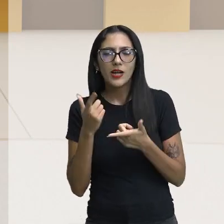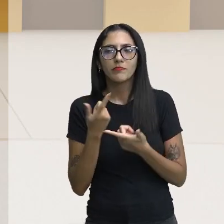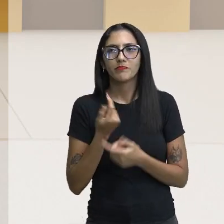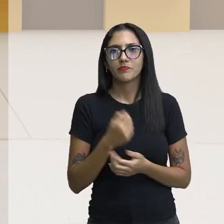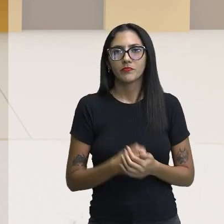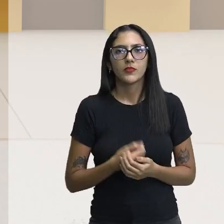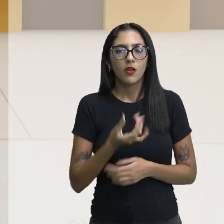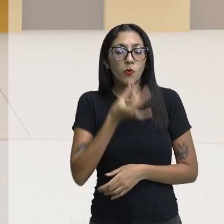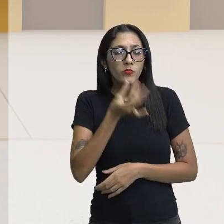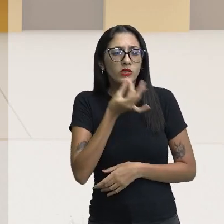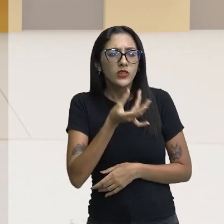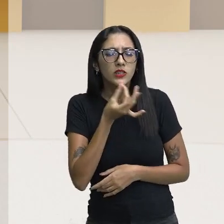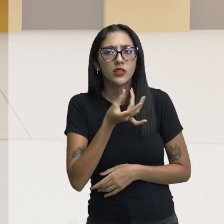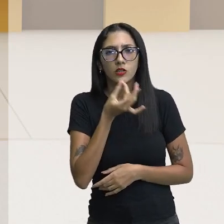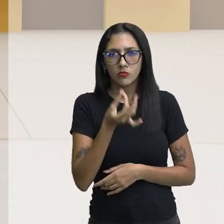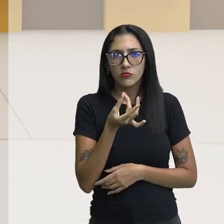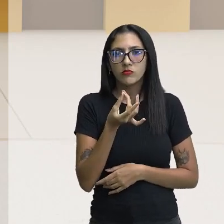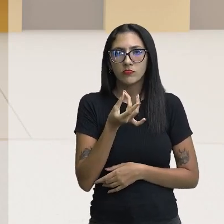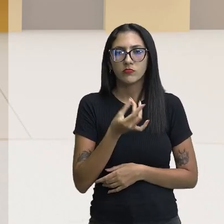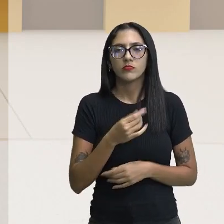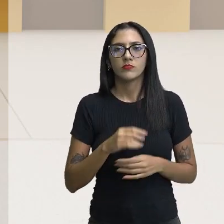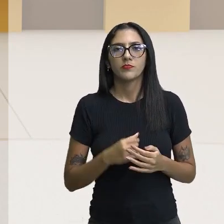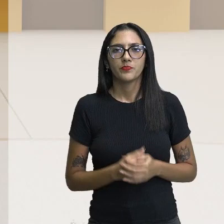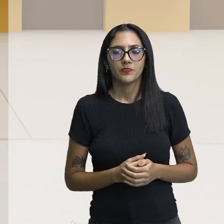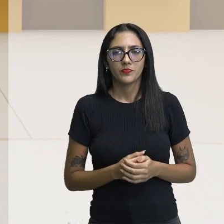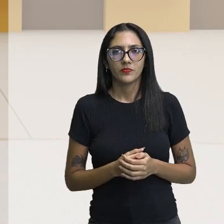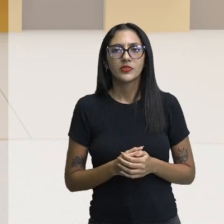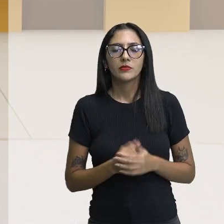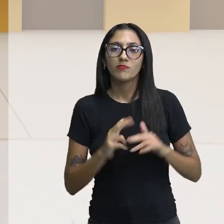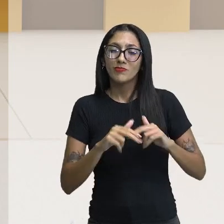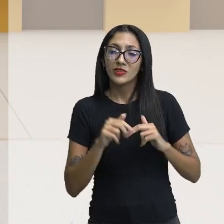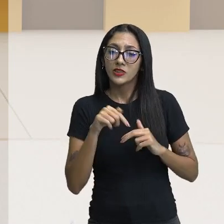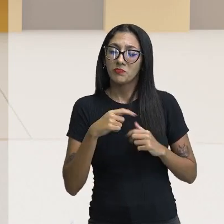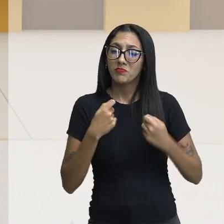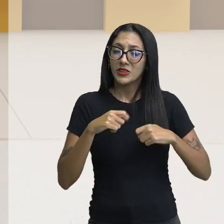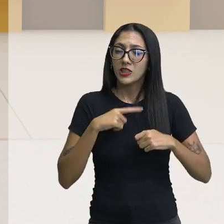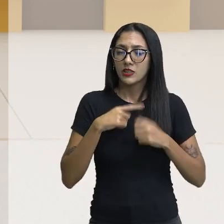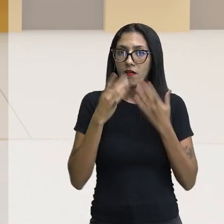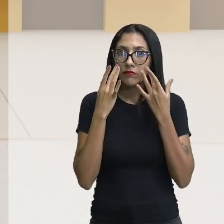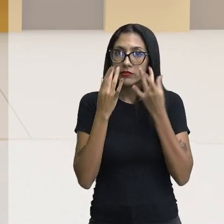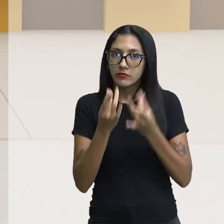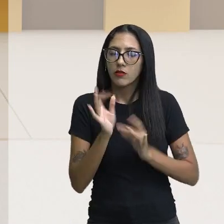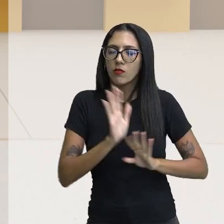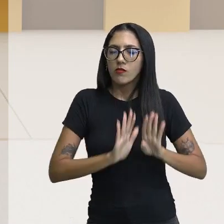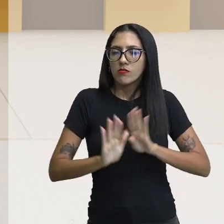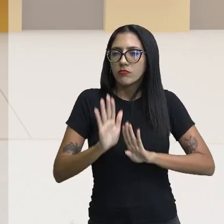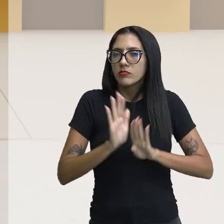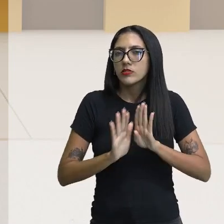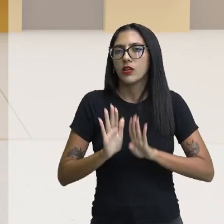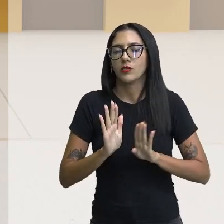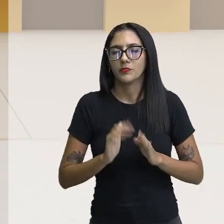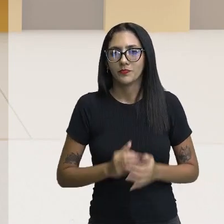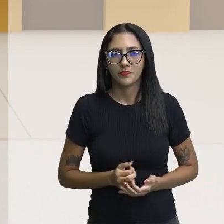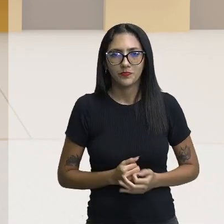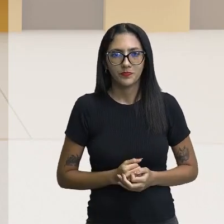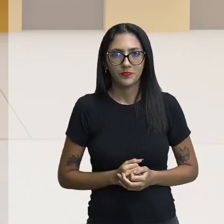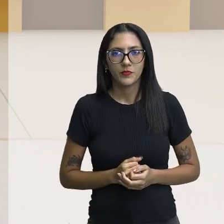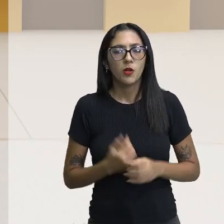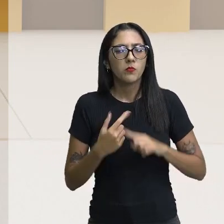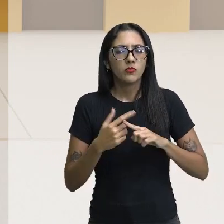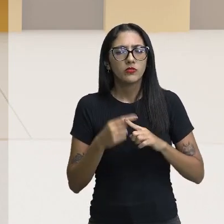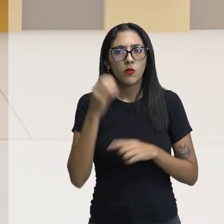questionarem as suas crenças. Então, isso é uma questão muito delicada que tem que ser feita com atenção. Por quê? Quando a gente fala ali